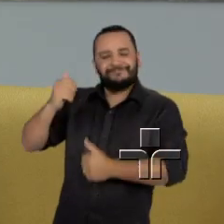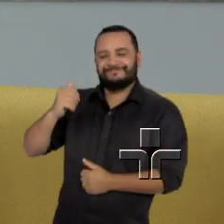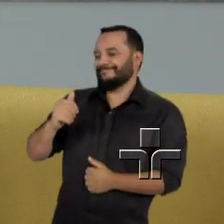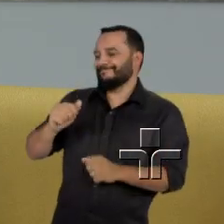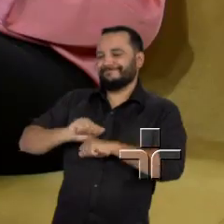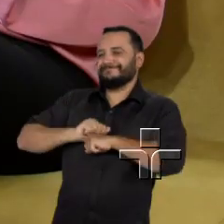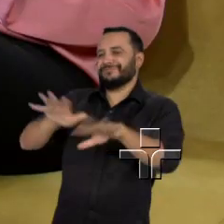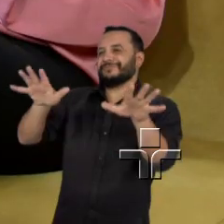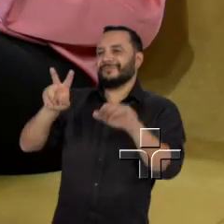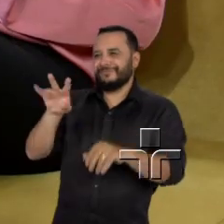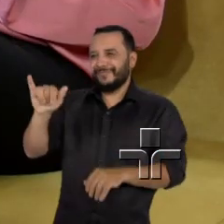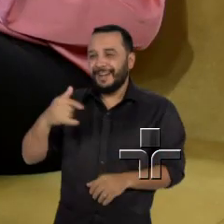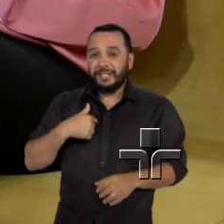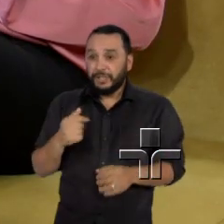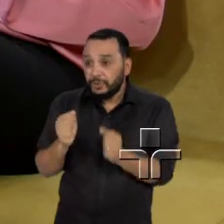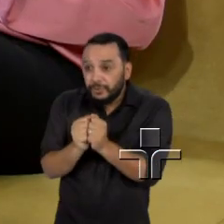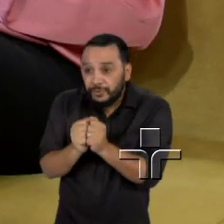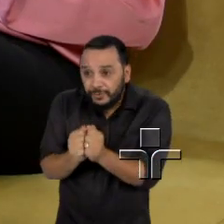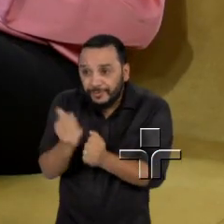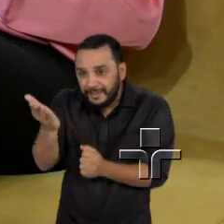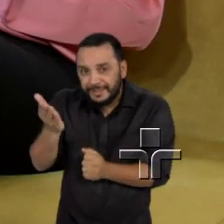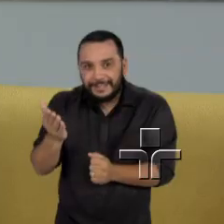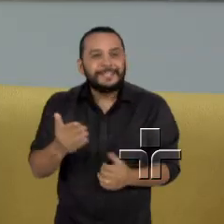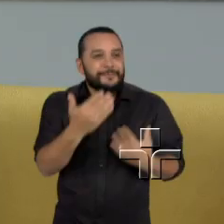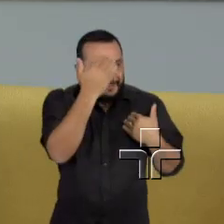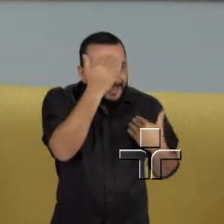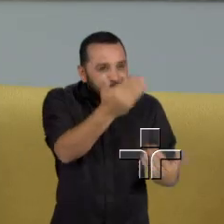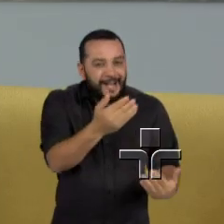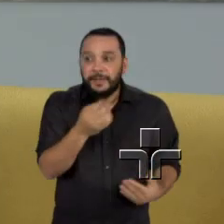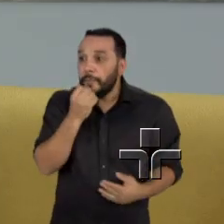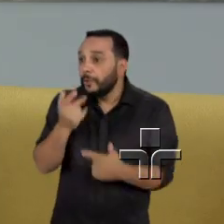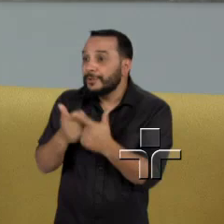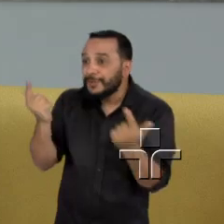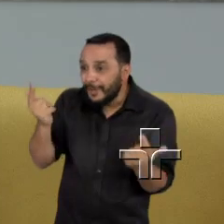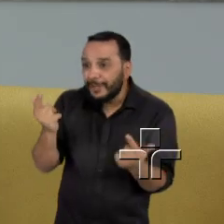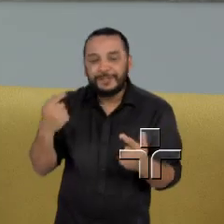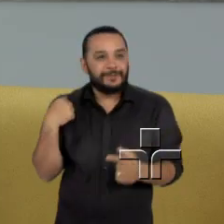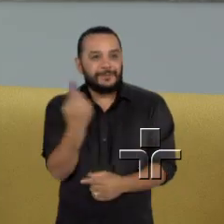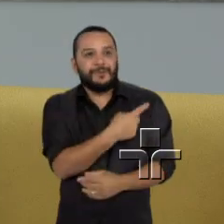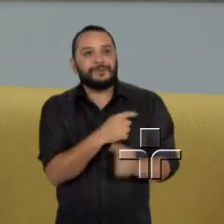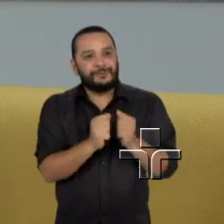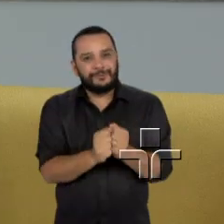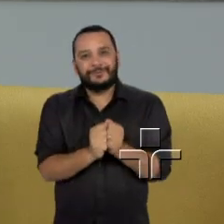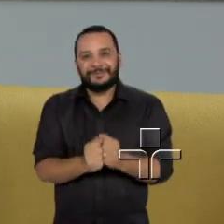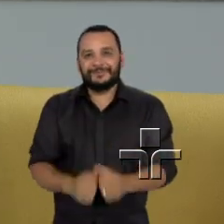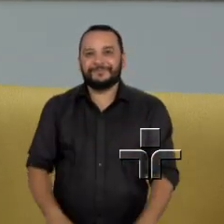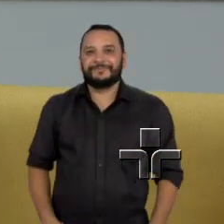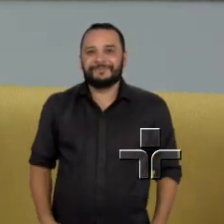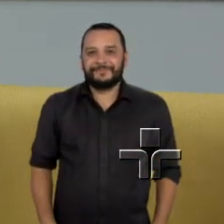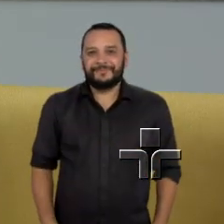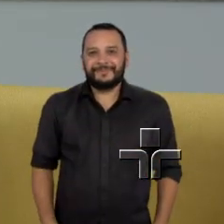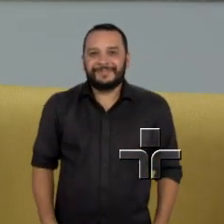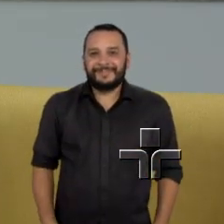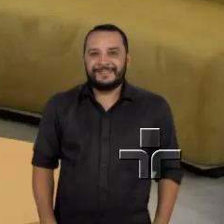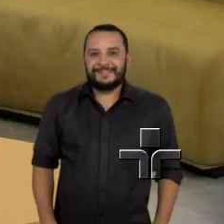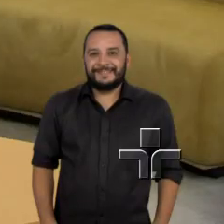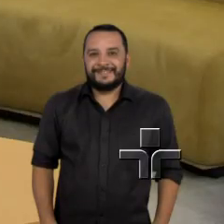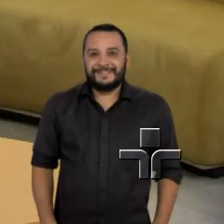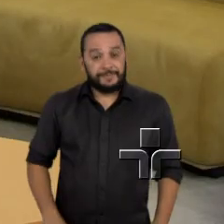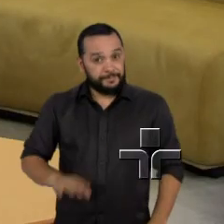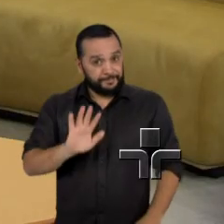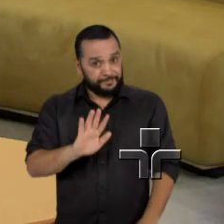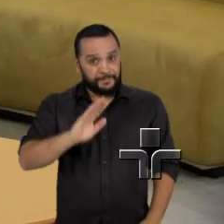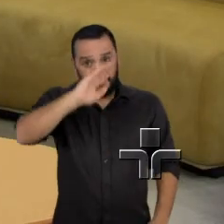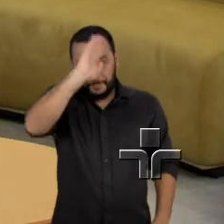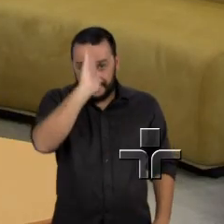você, então. Muito com você obrigada. e com as meninas. Boa sorte para nós. Estaremos todos juntos. Obrigada. Olha, o